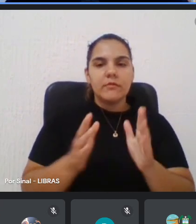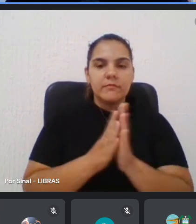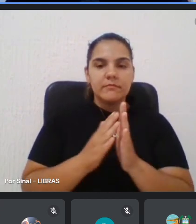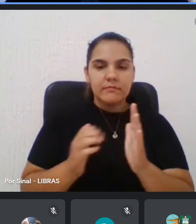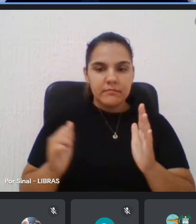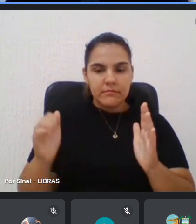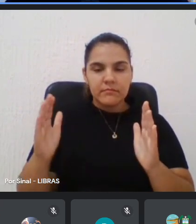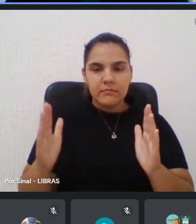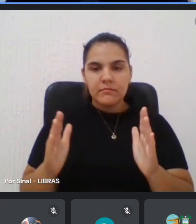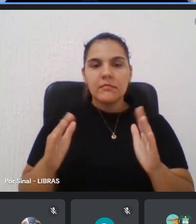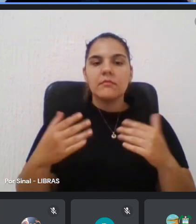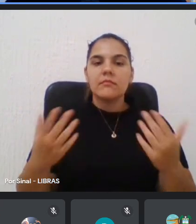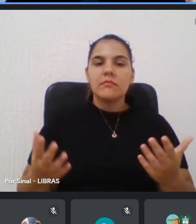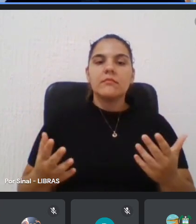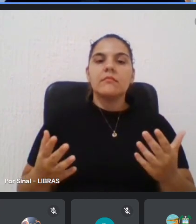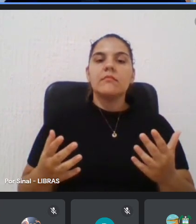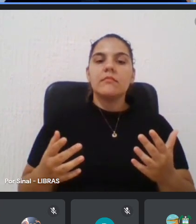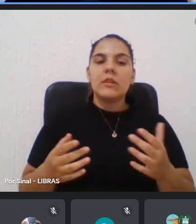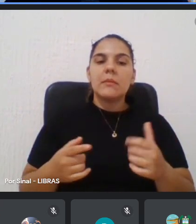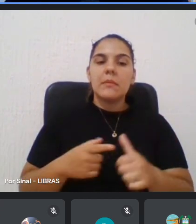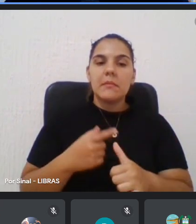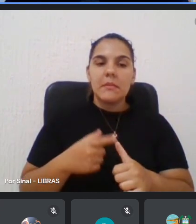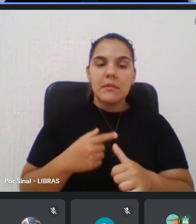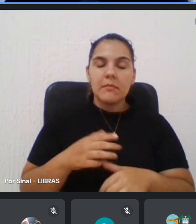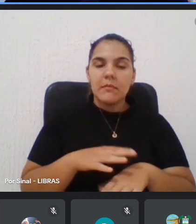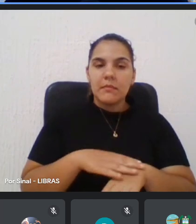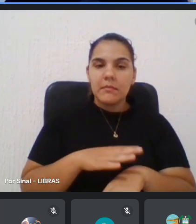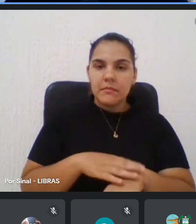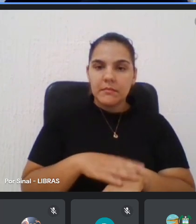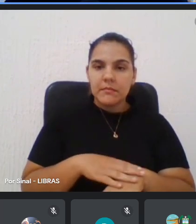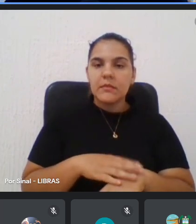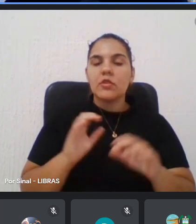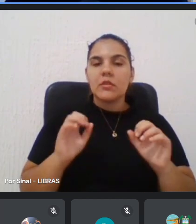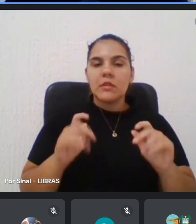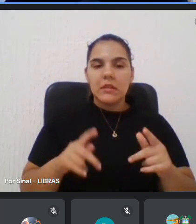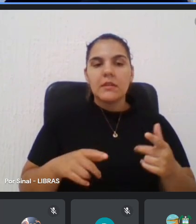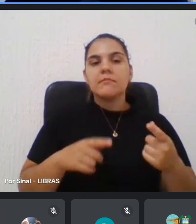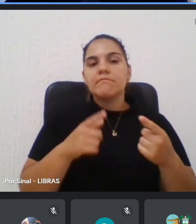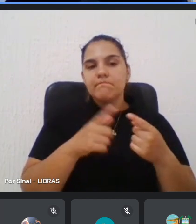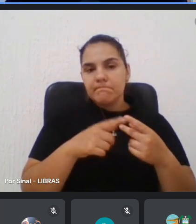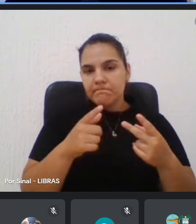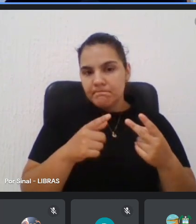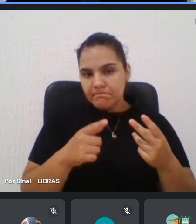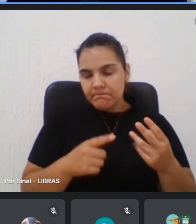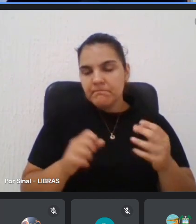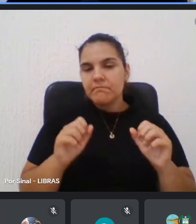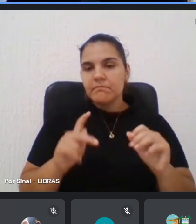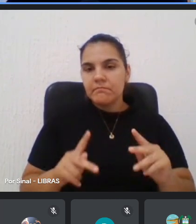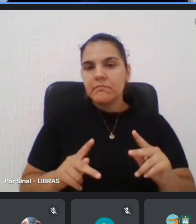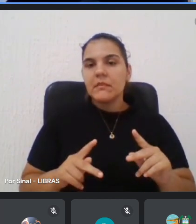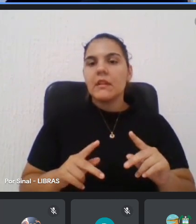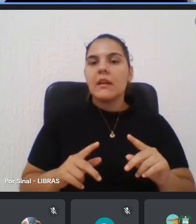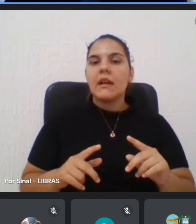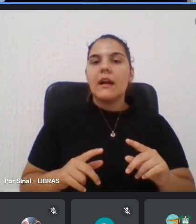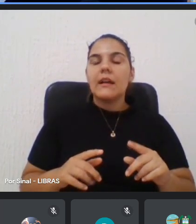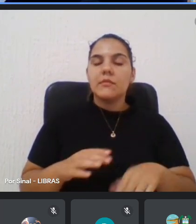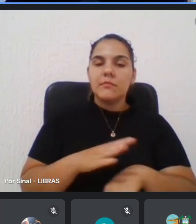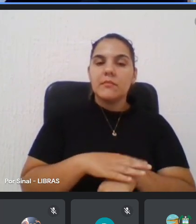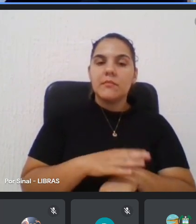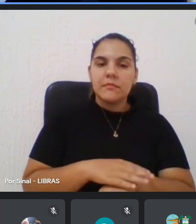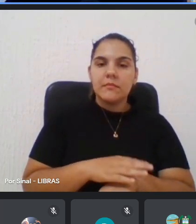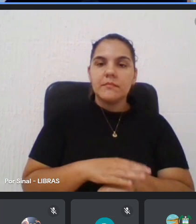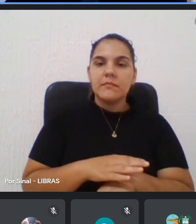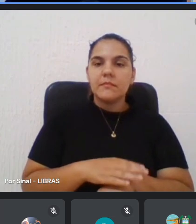momento da habilitação jurídica, o segundo momento seria momento de aferição, por exemplo, das